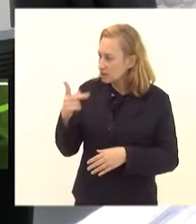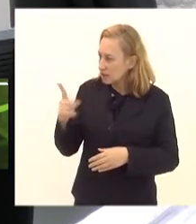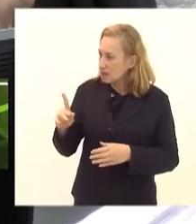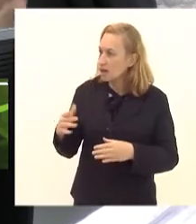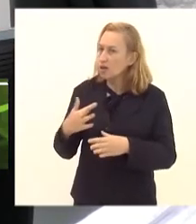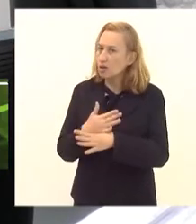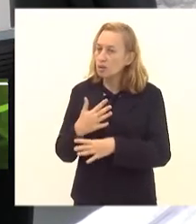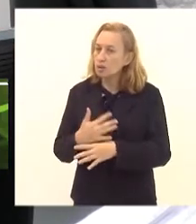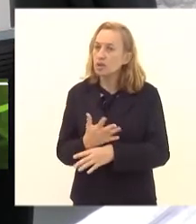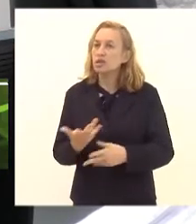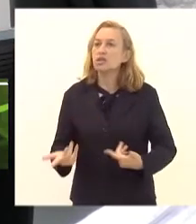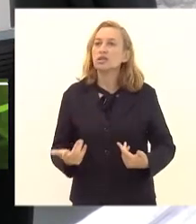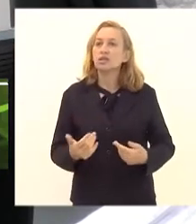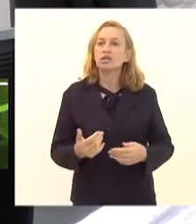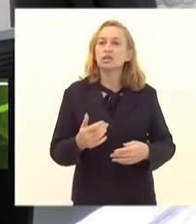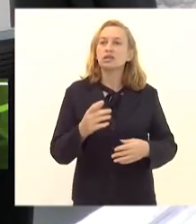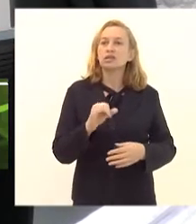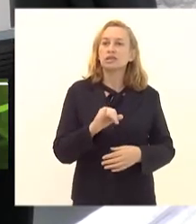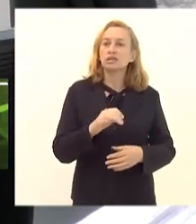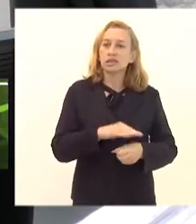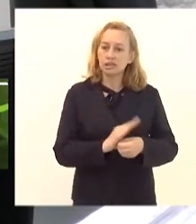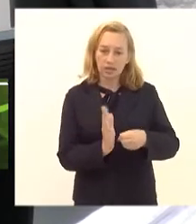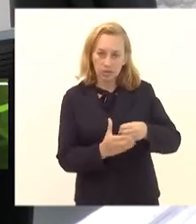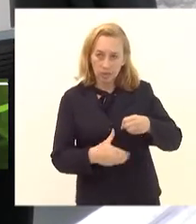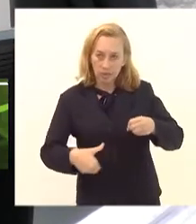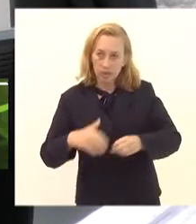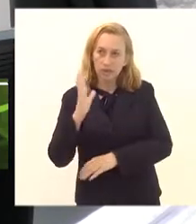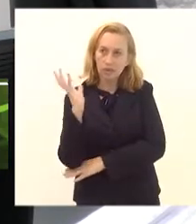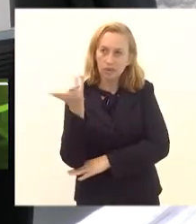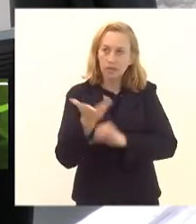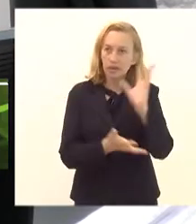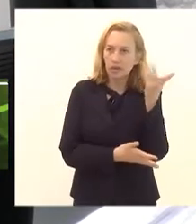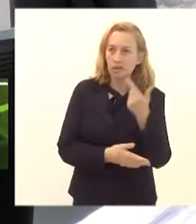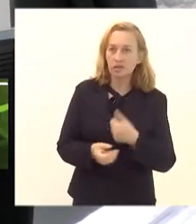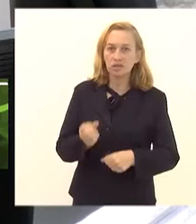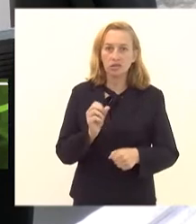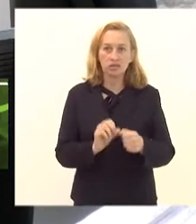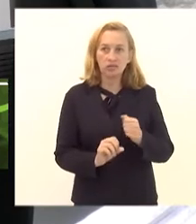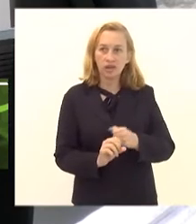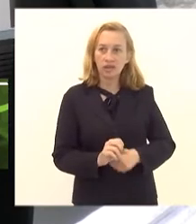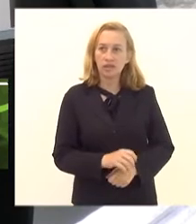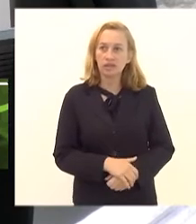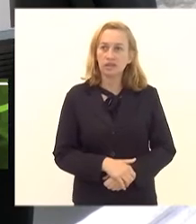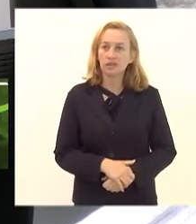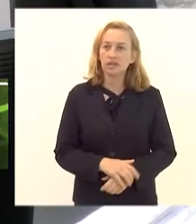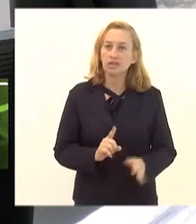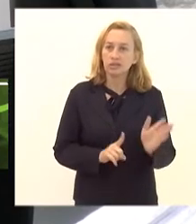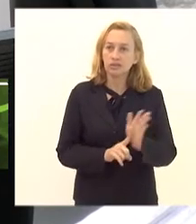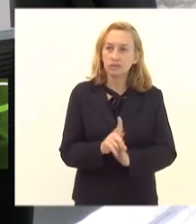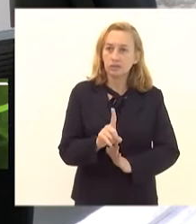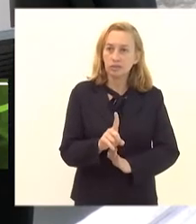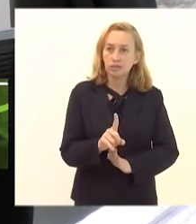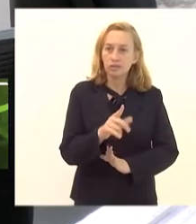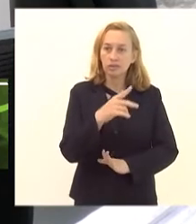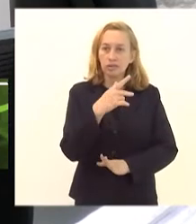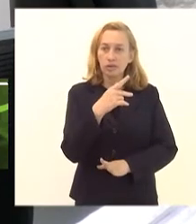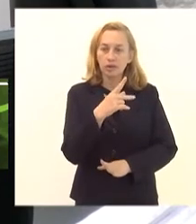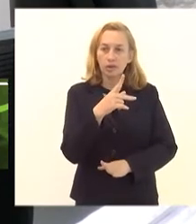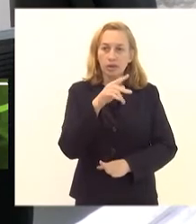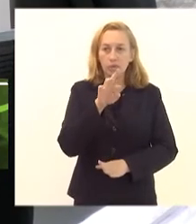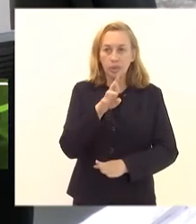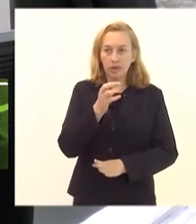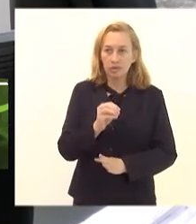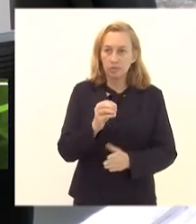de vista do saneamento ambiental. A gente faz essa pergunta, Pedro, por escrito.